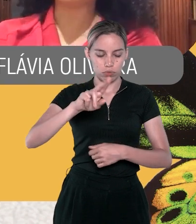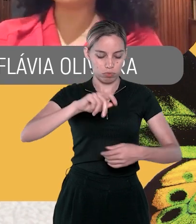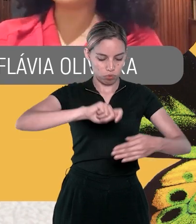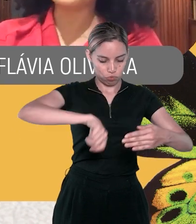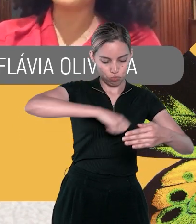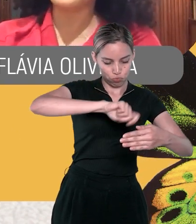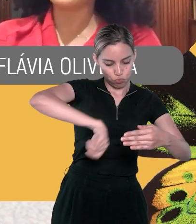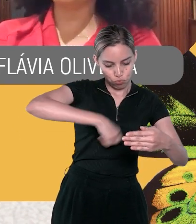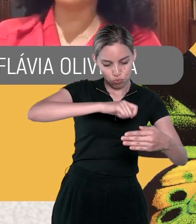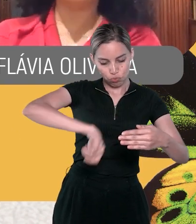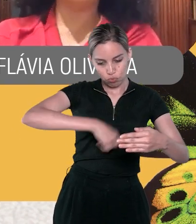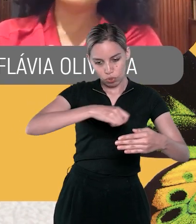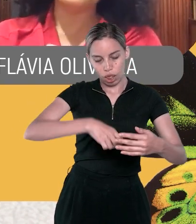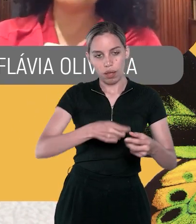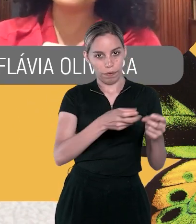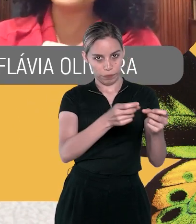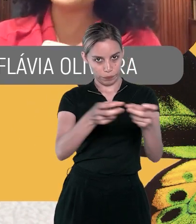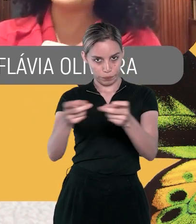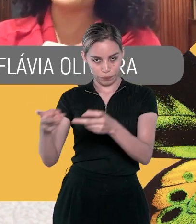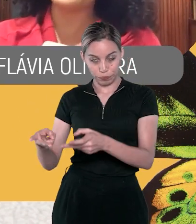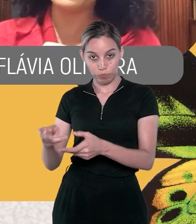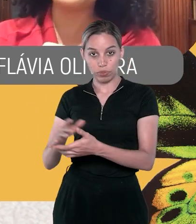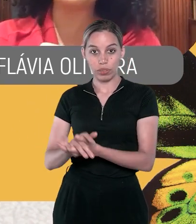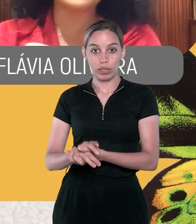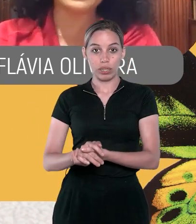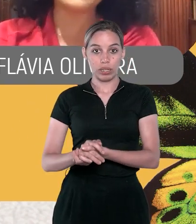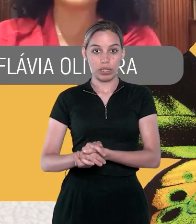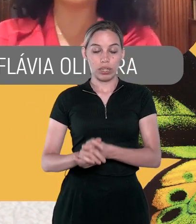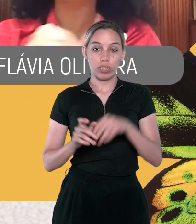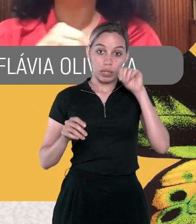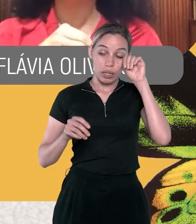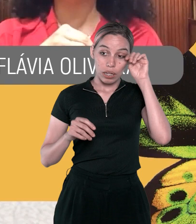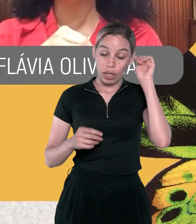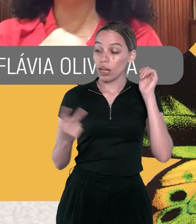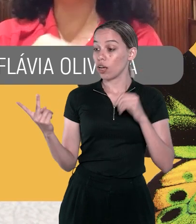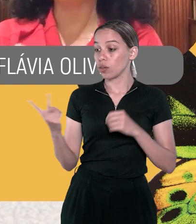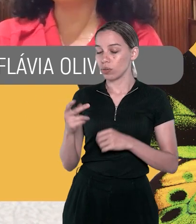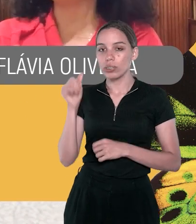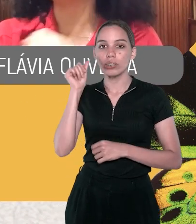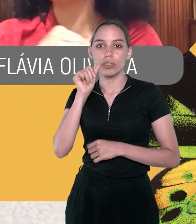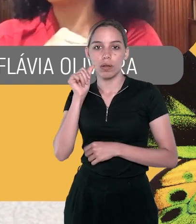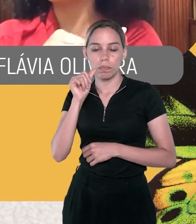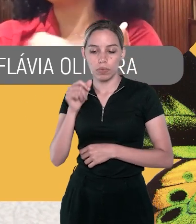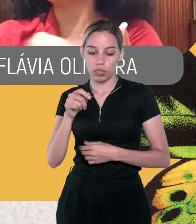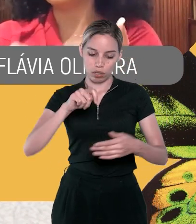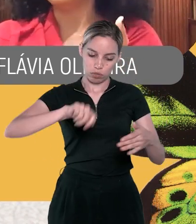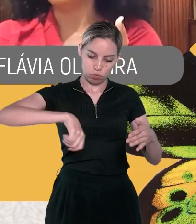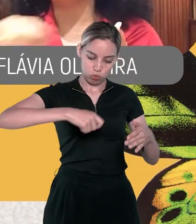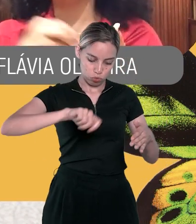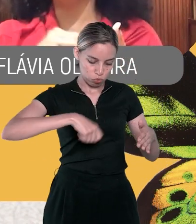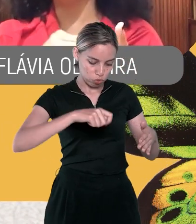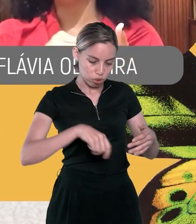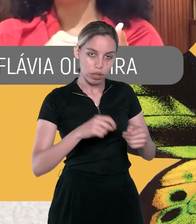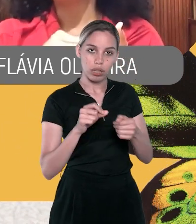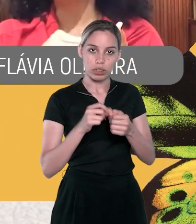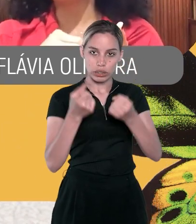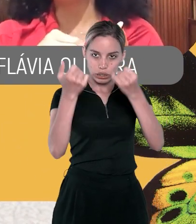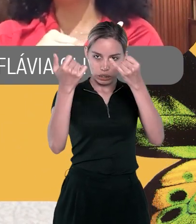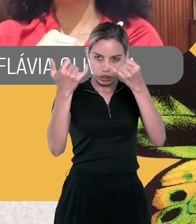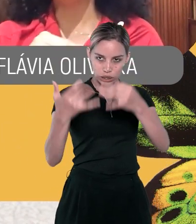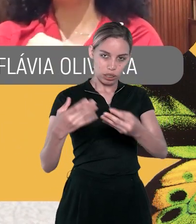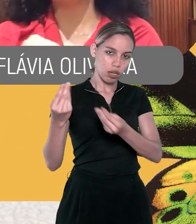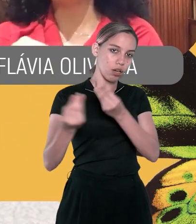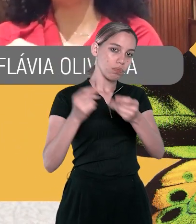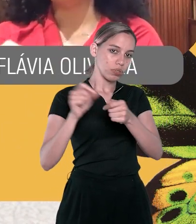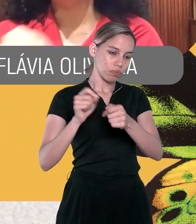E você lê o relato, ele apresenta a receita do angu, como é que elas fazem, o